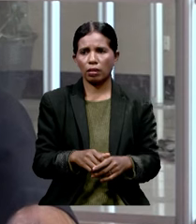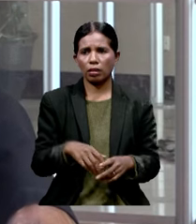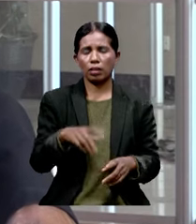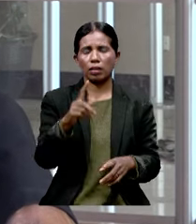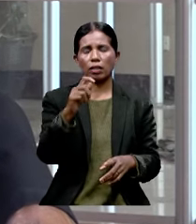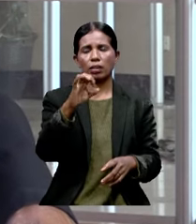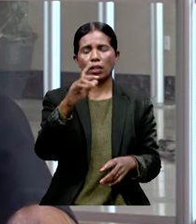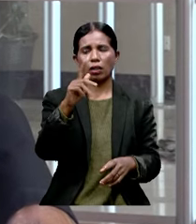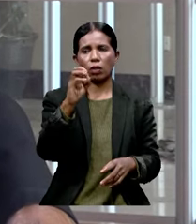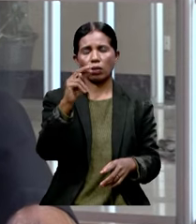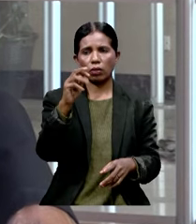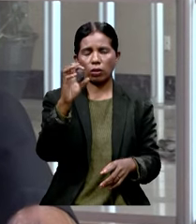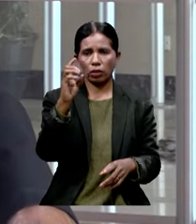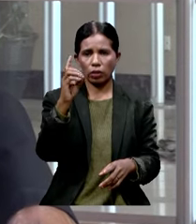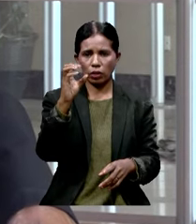vale?